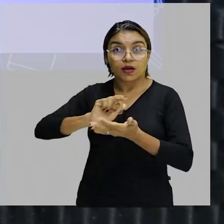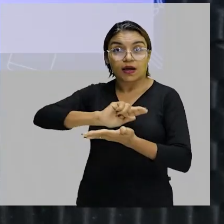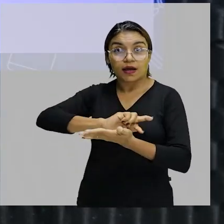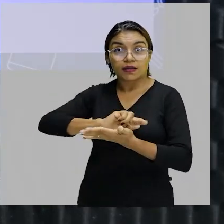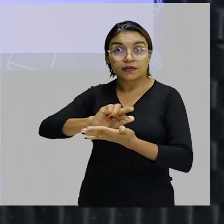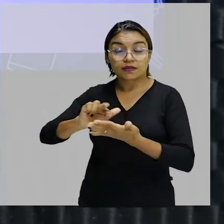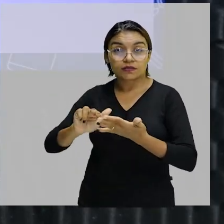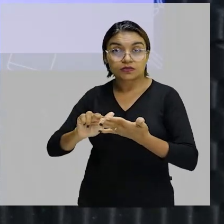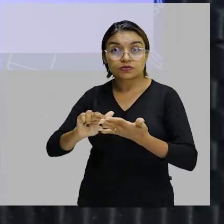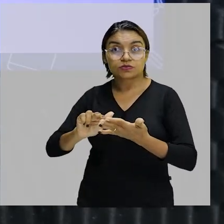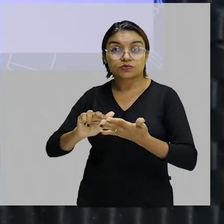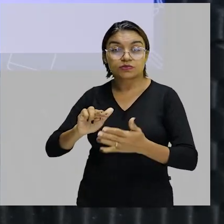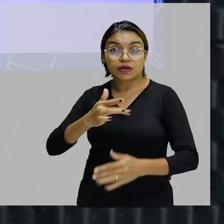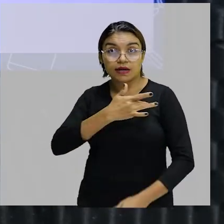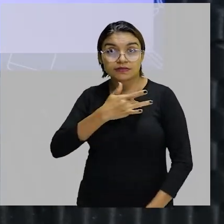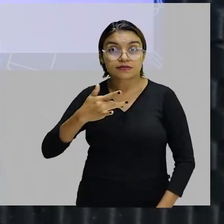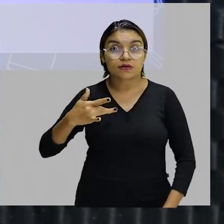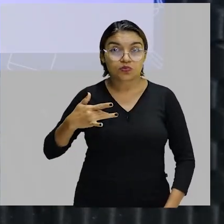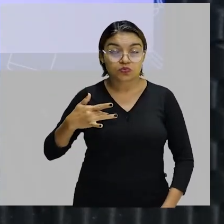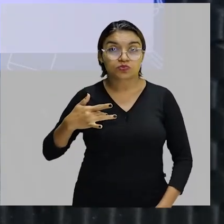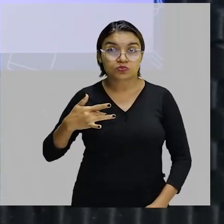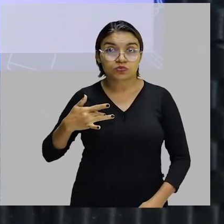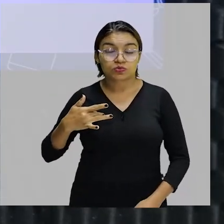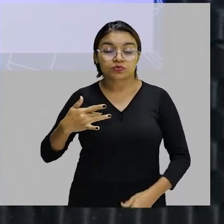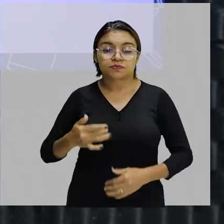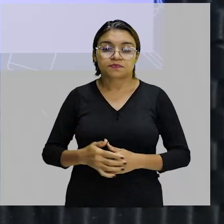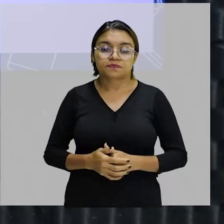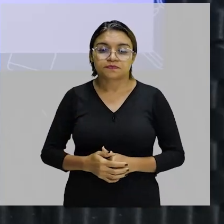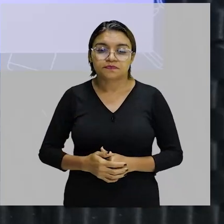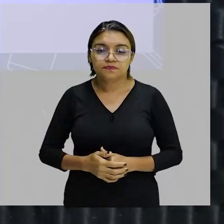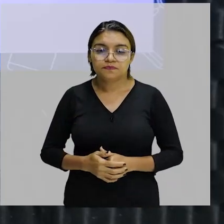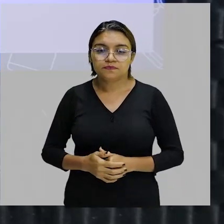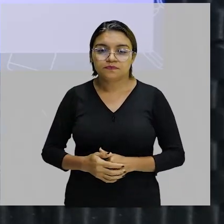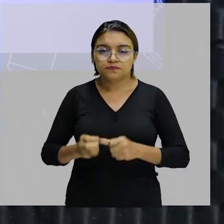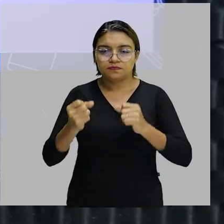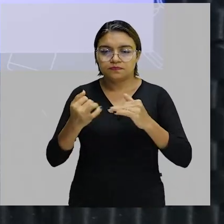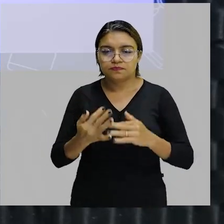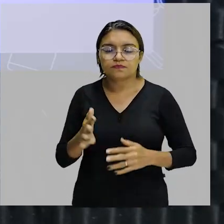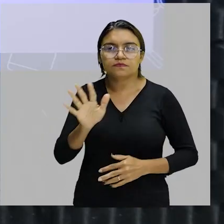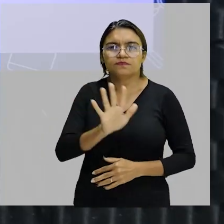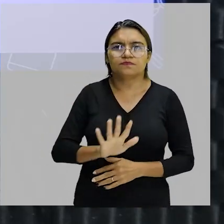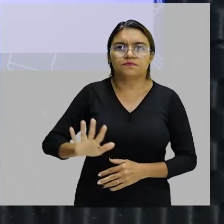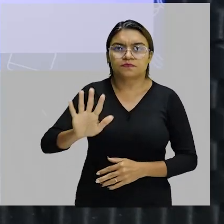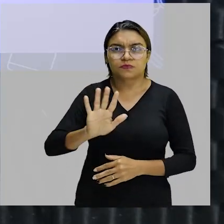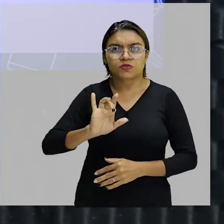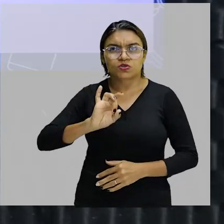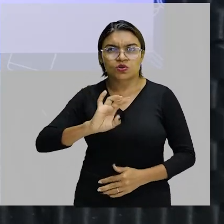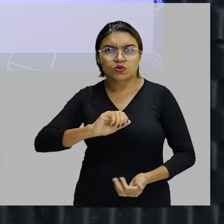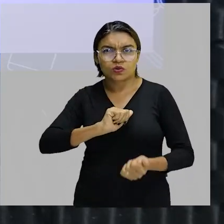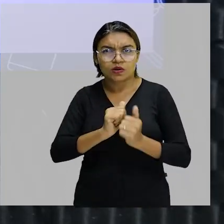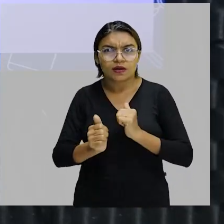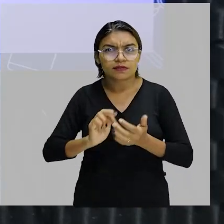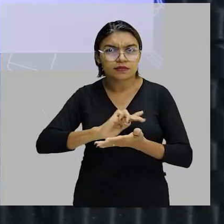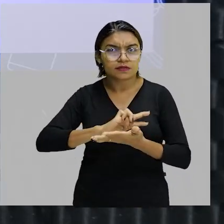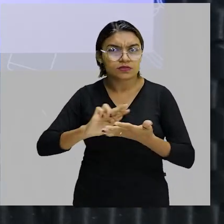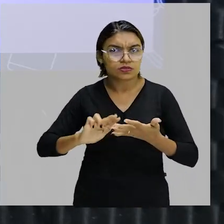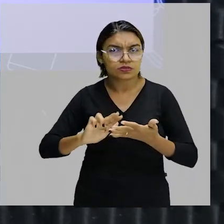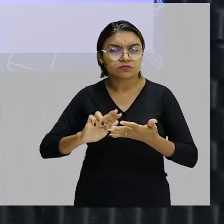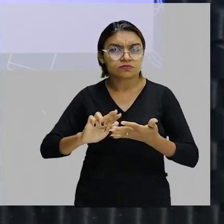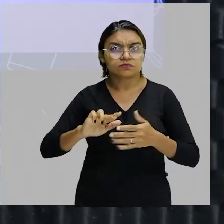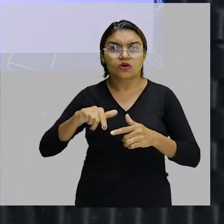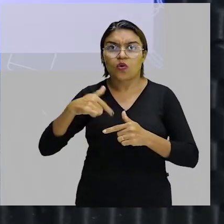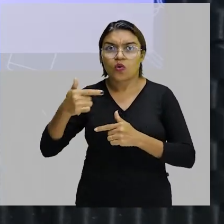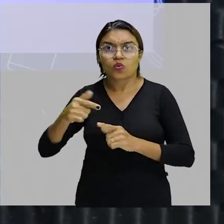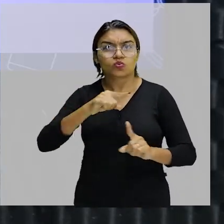para a saúde do indivíduo. Aí eu posso falar de forma mais ampla. Não só o atletismo, eu posso falar de